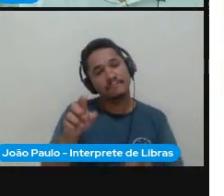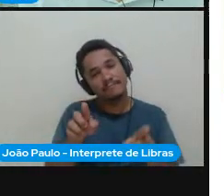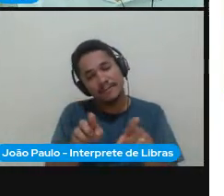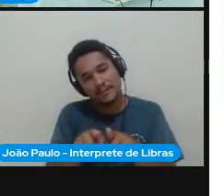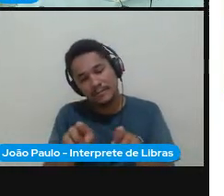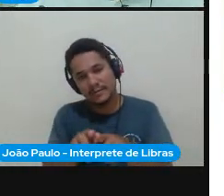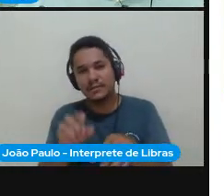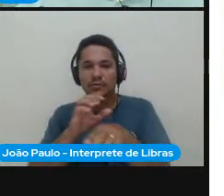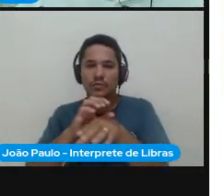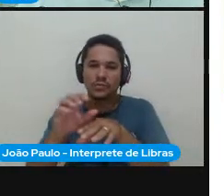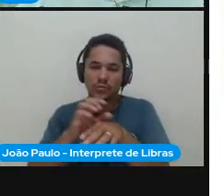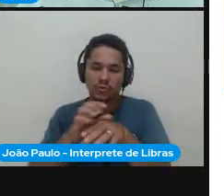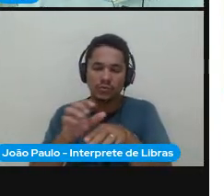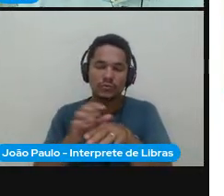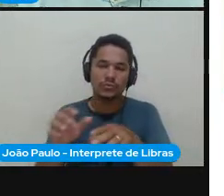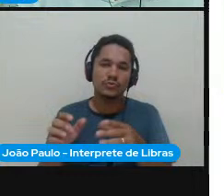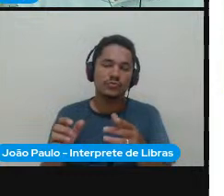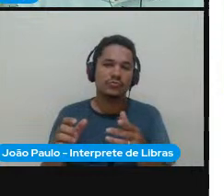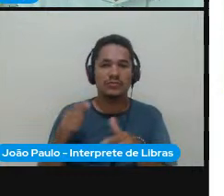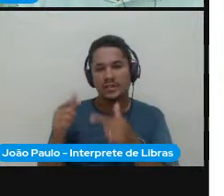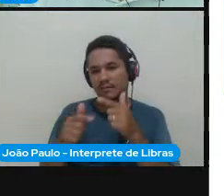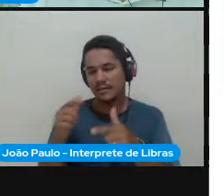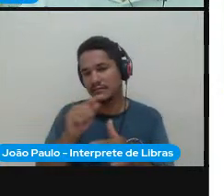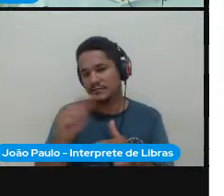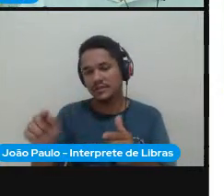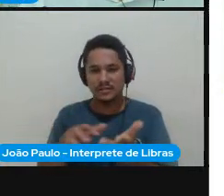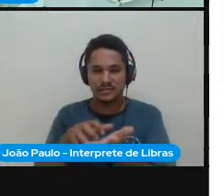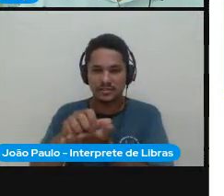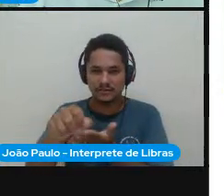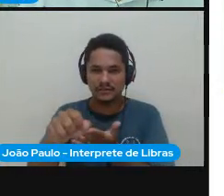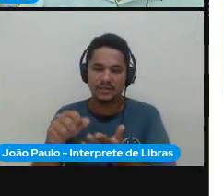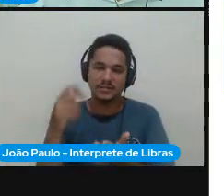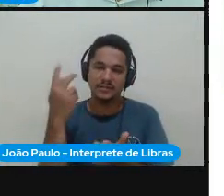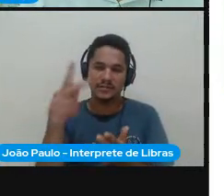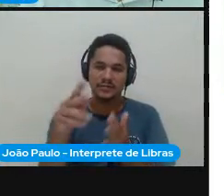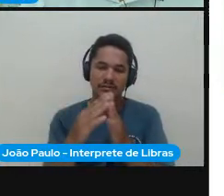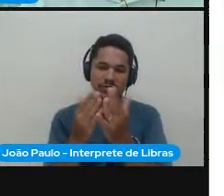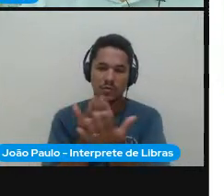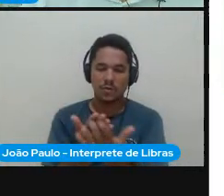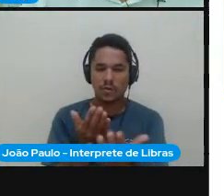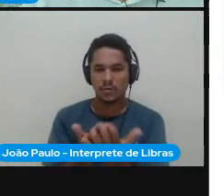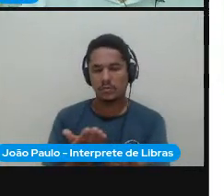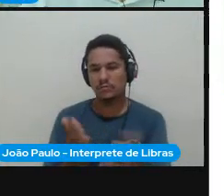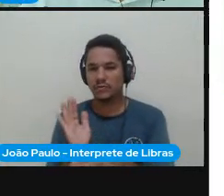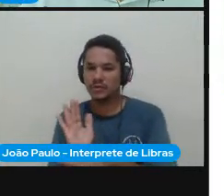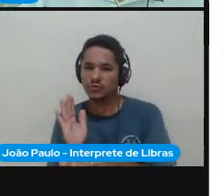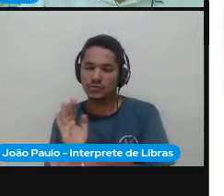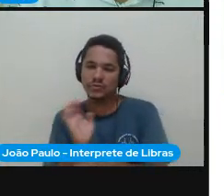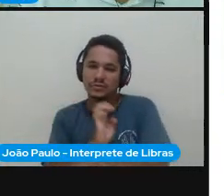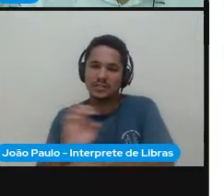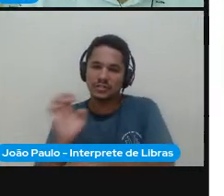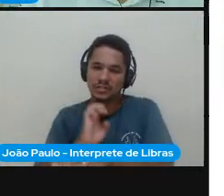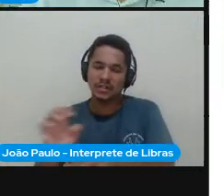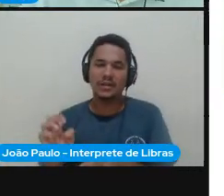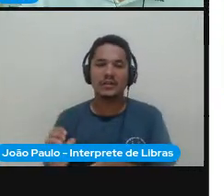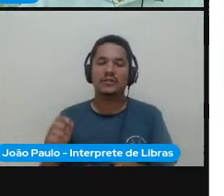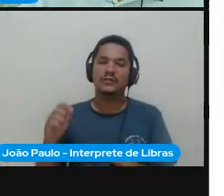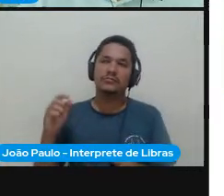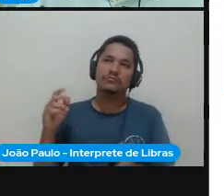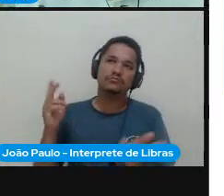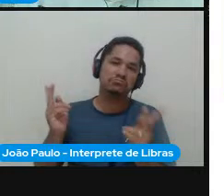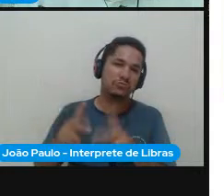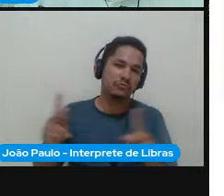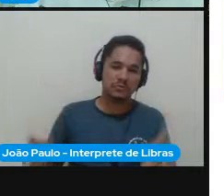escola de vocês, por meio dos recursos tecnológicos aí, com auxílios dos estagiários, dos professores, caso necessitem, tá